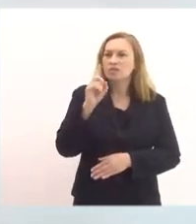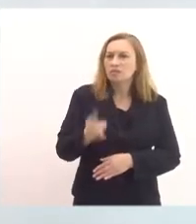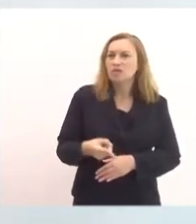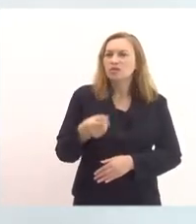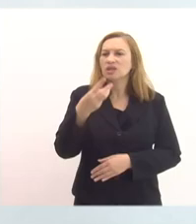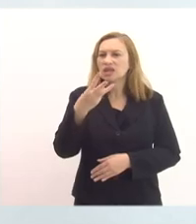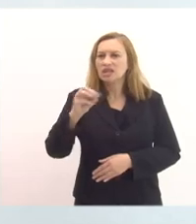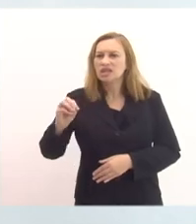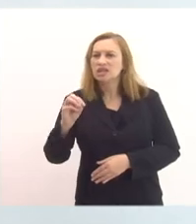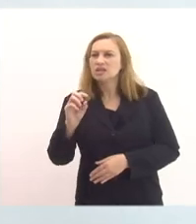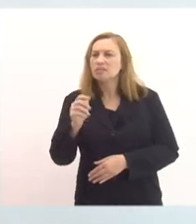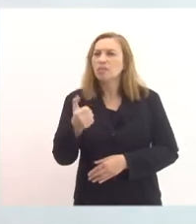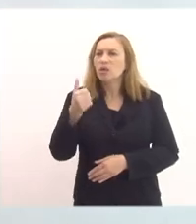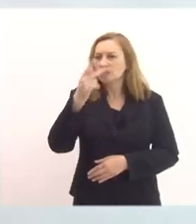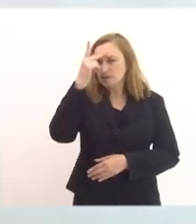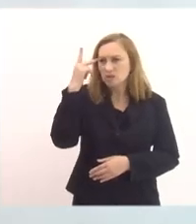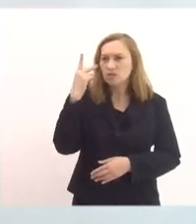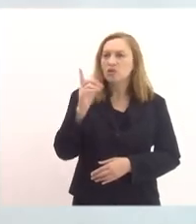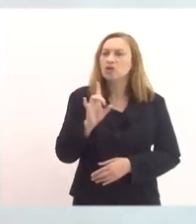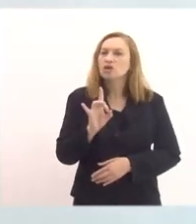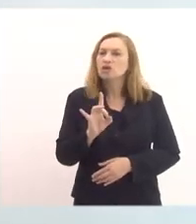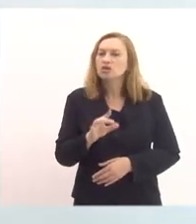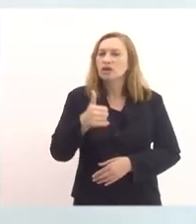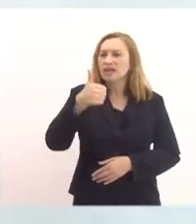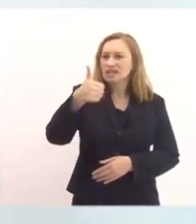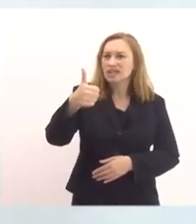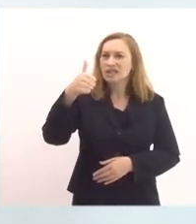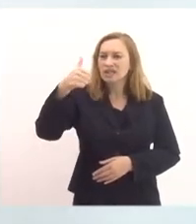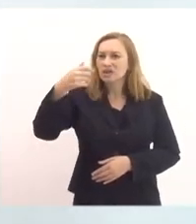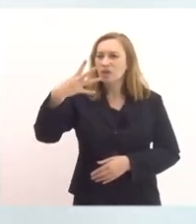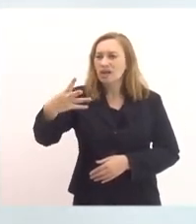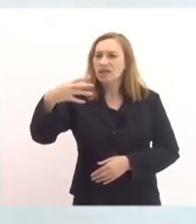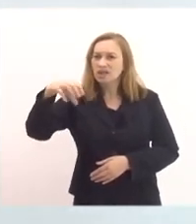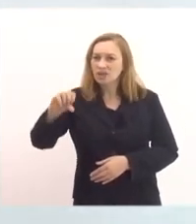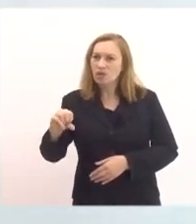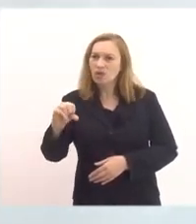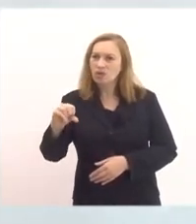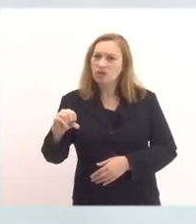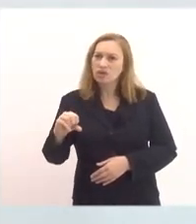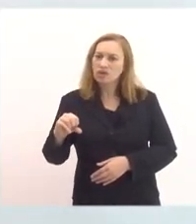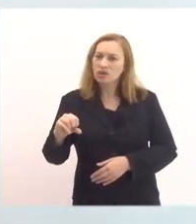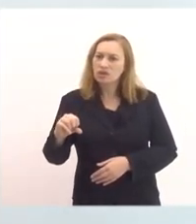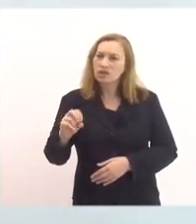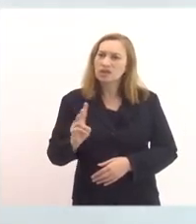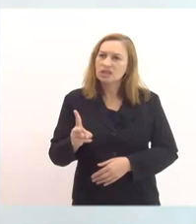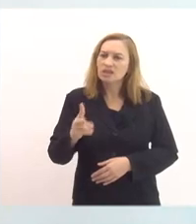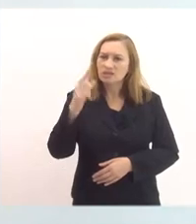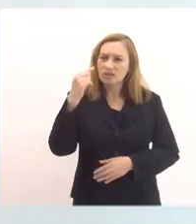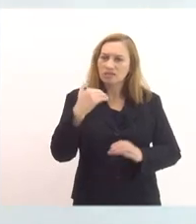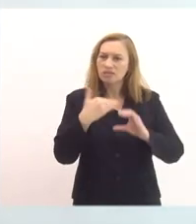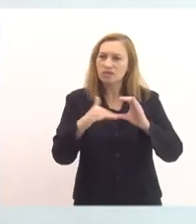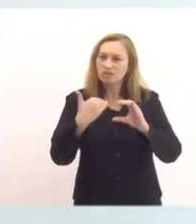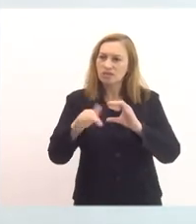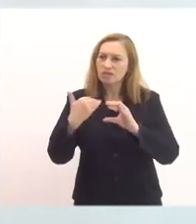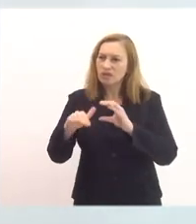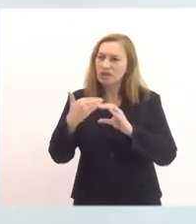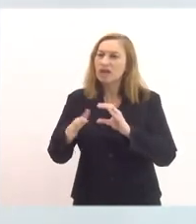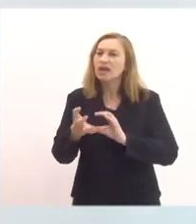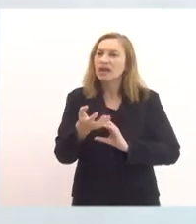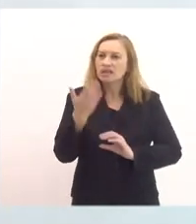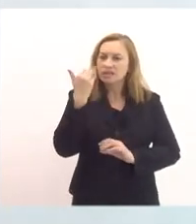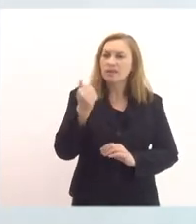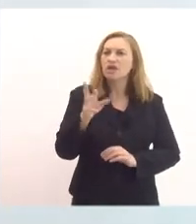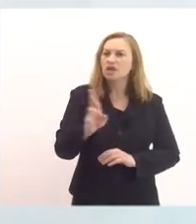e poucas pessoas, sendo que são 149 excedentes e a gente sempre vem mandando e-mails querendo saber